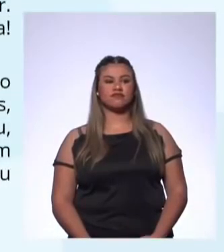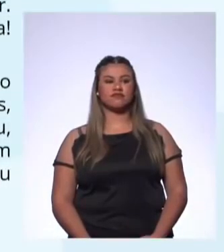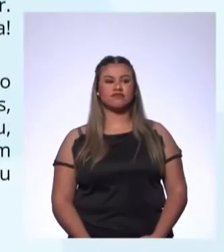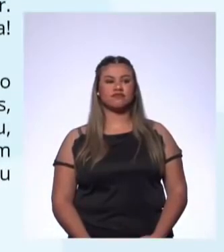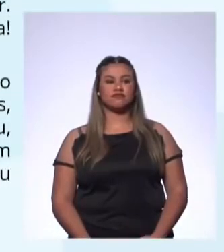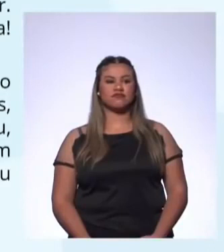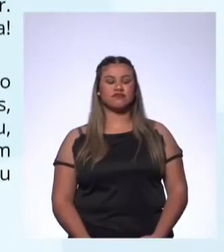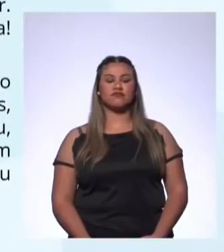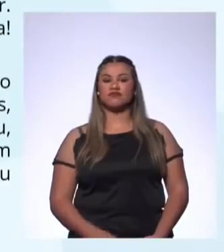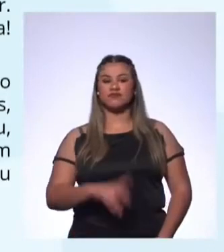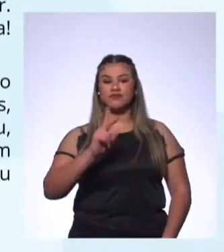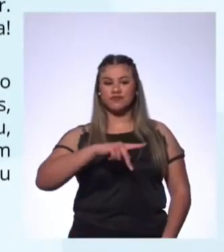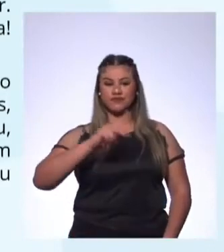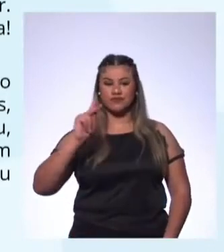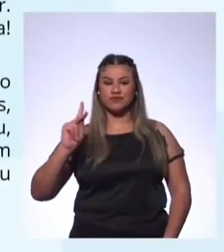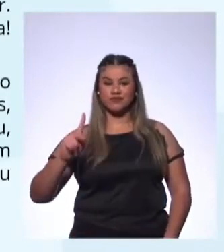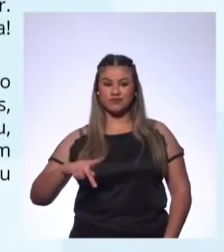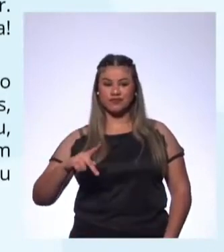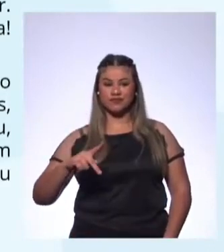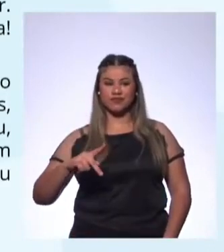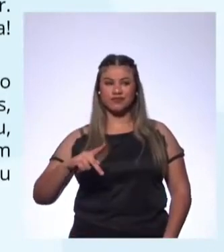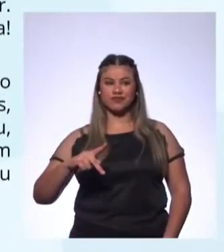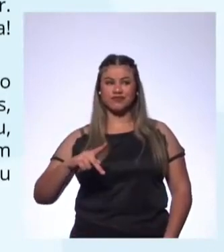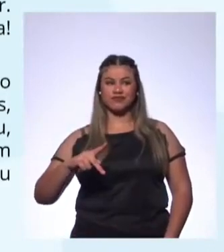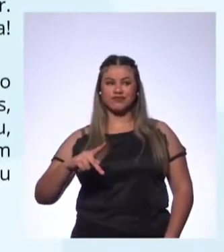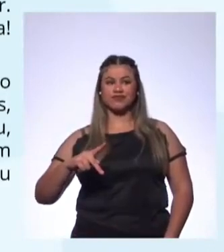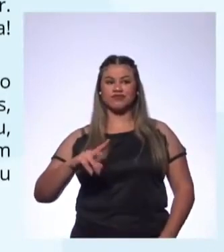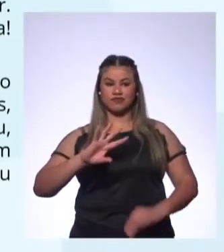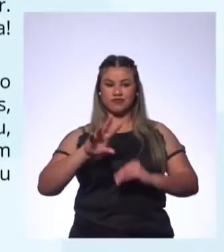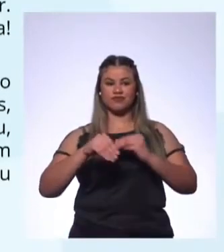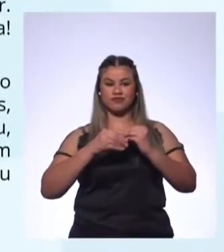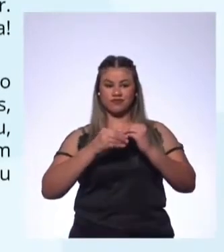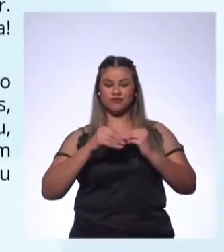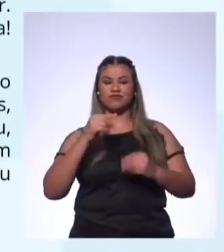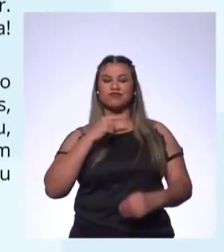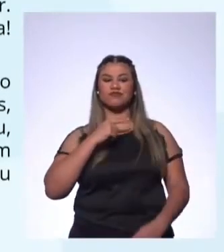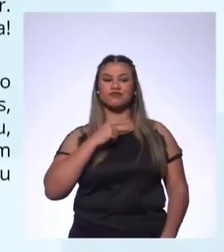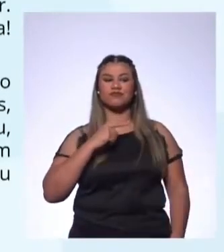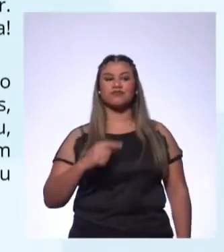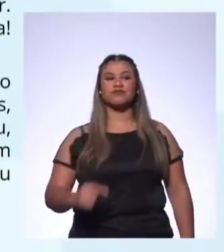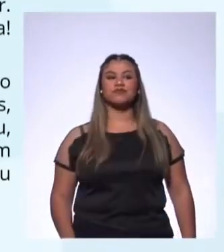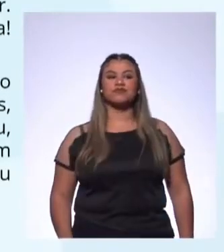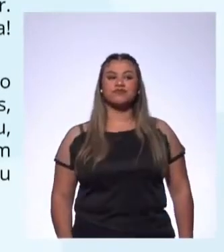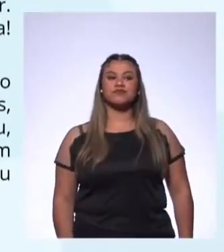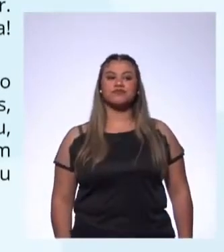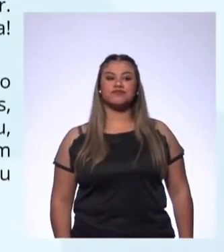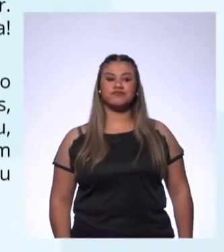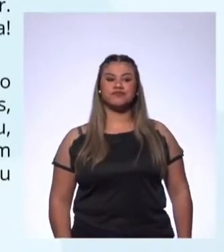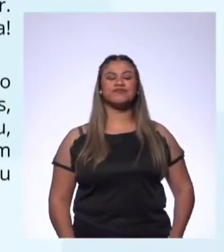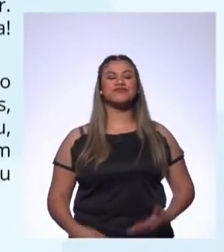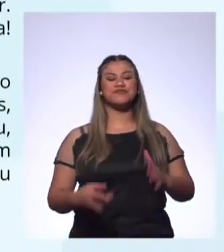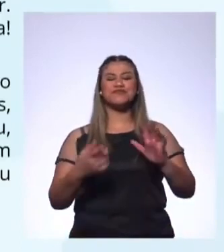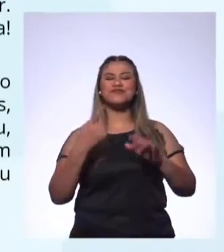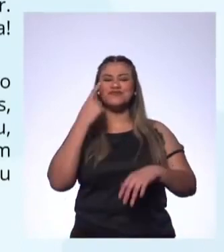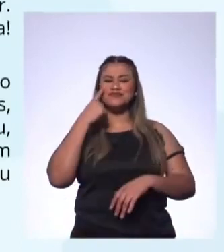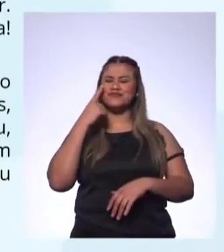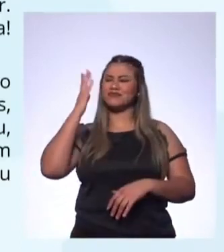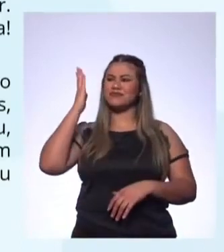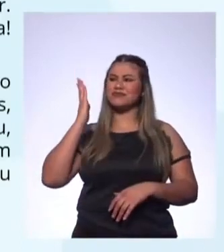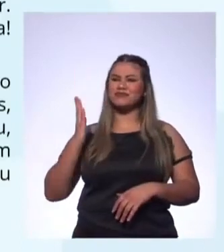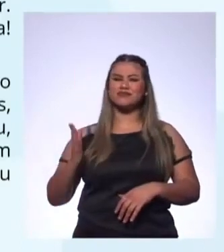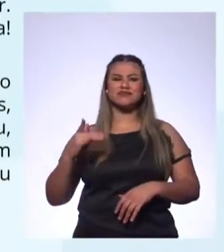O professor vai fazer... vai fazer um comentário, né, professor, a Isso. respeito? Então, a gente tem bastante metáforas aí, e